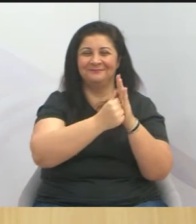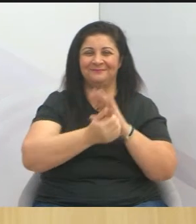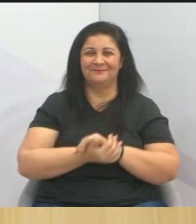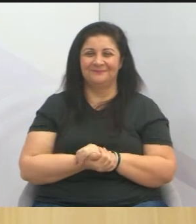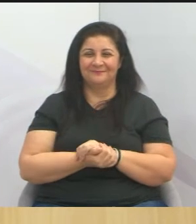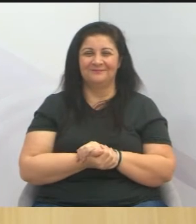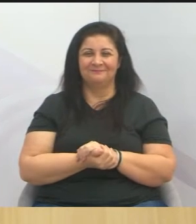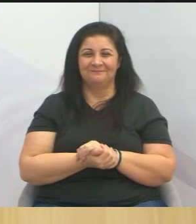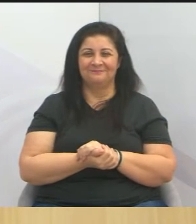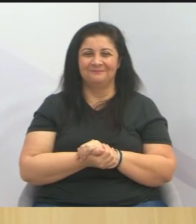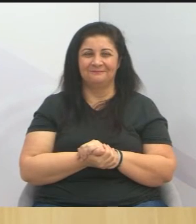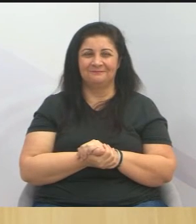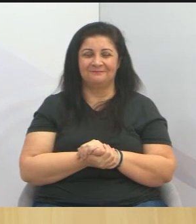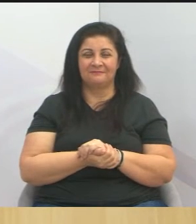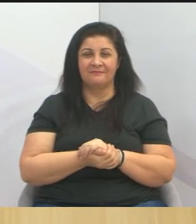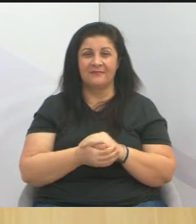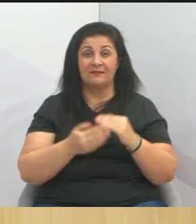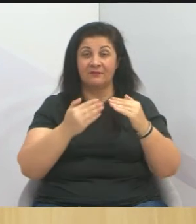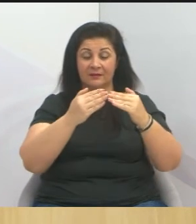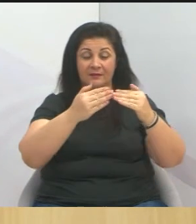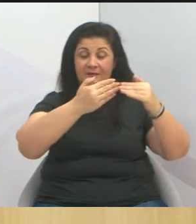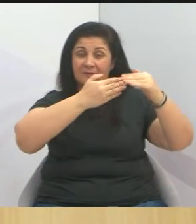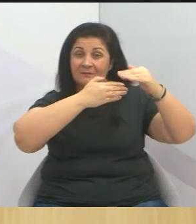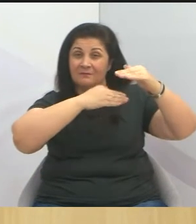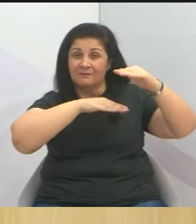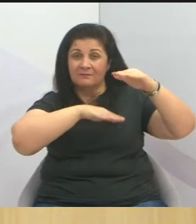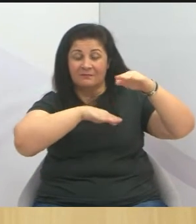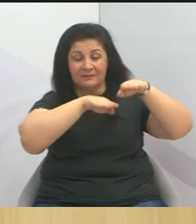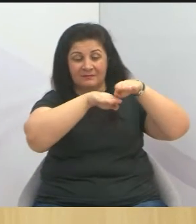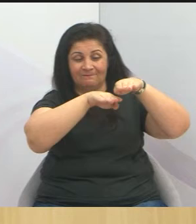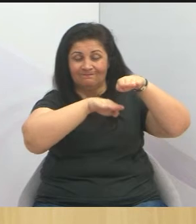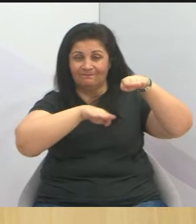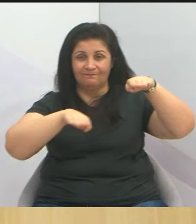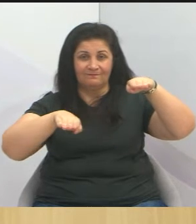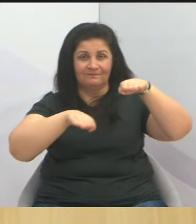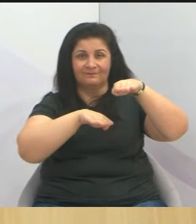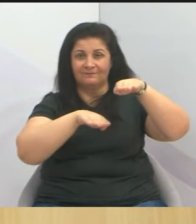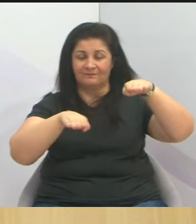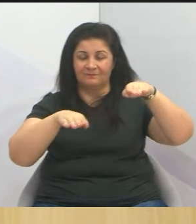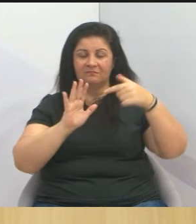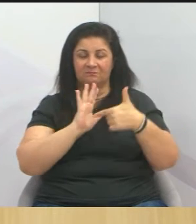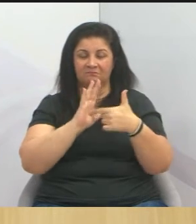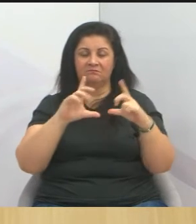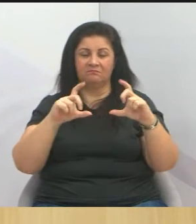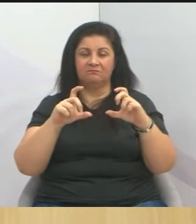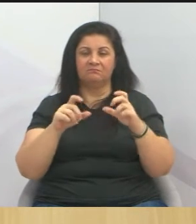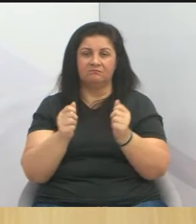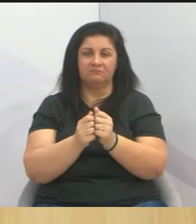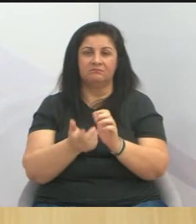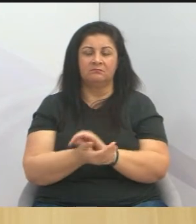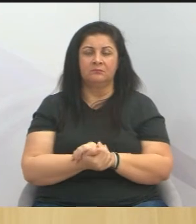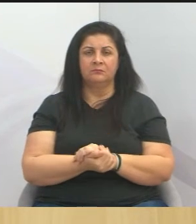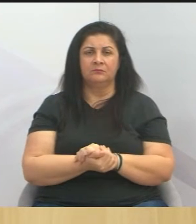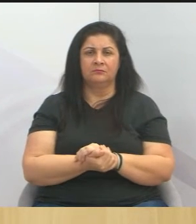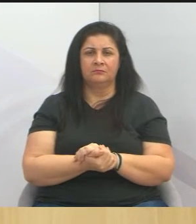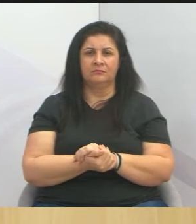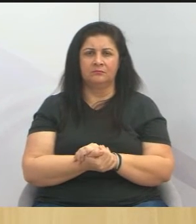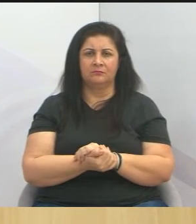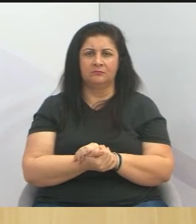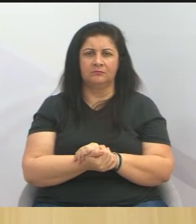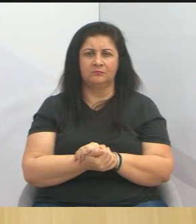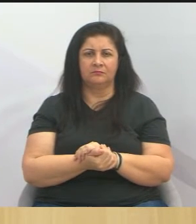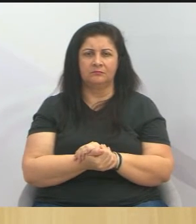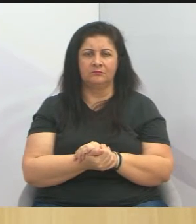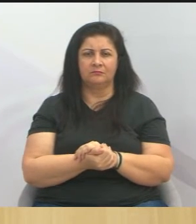paralela à Rodovia fica abaixo do nível da pista conforme foto anexa destacamos